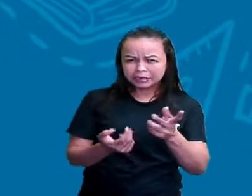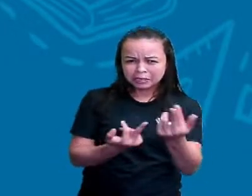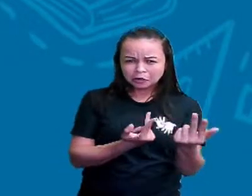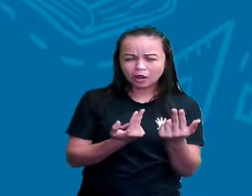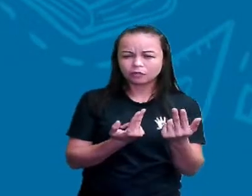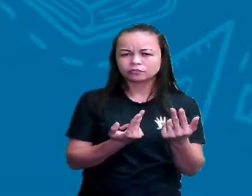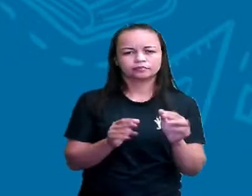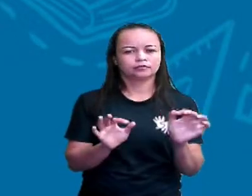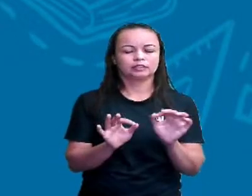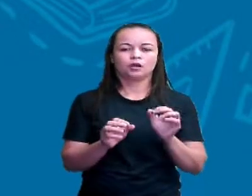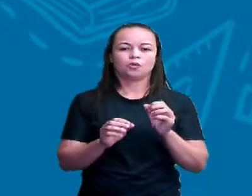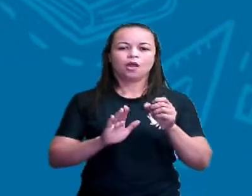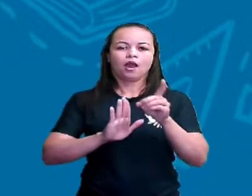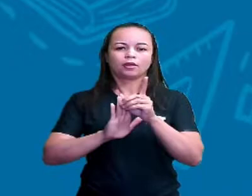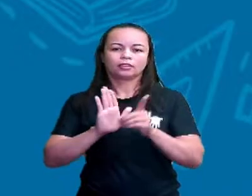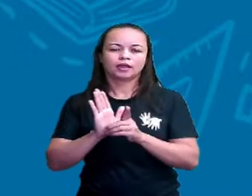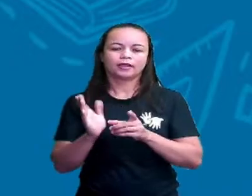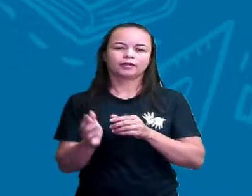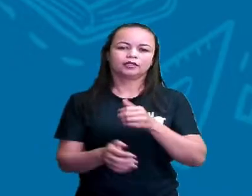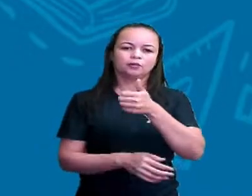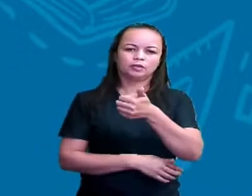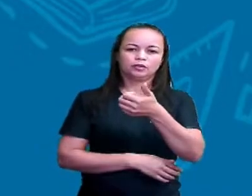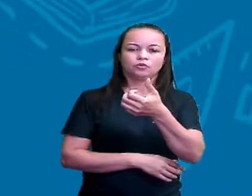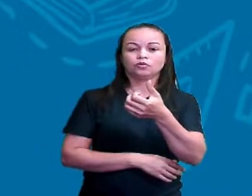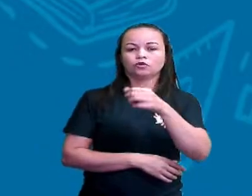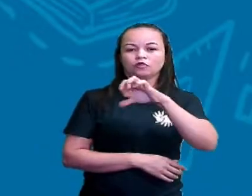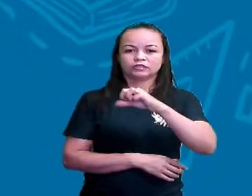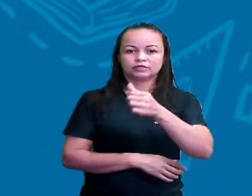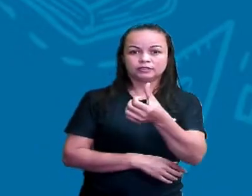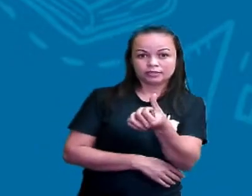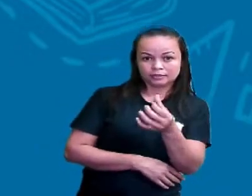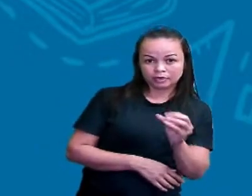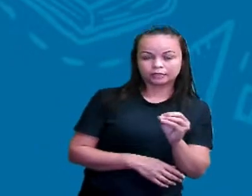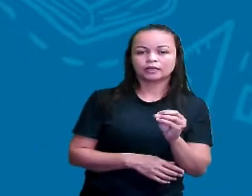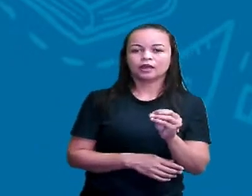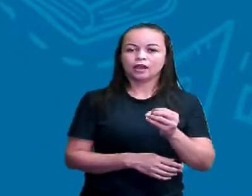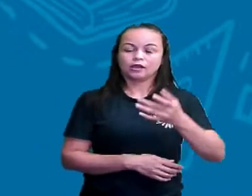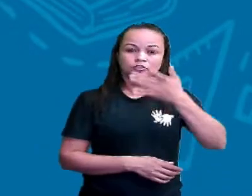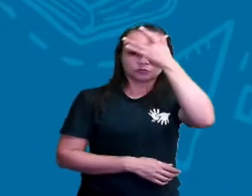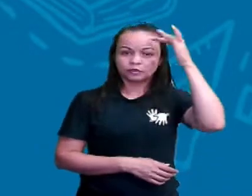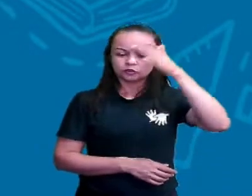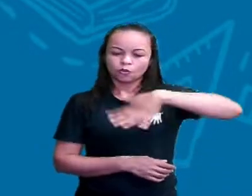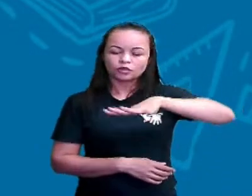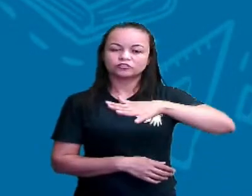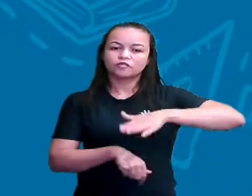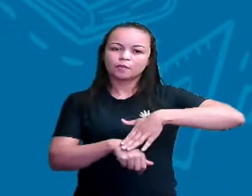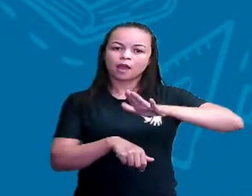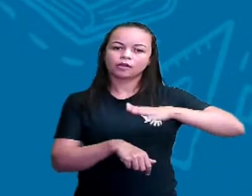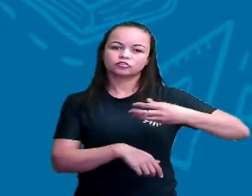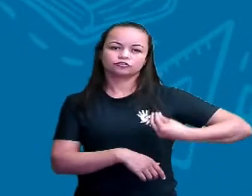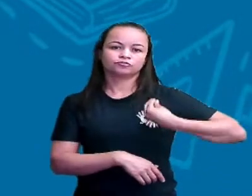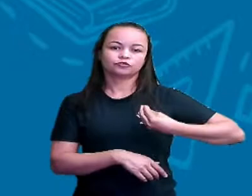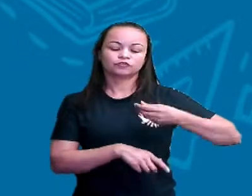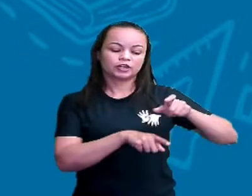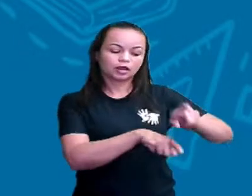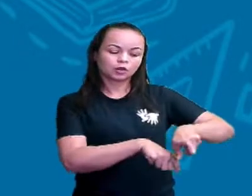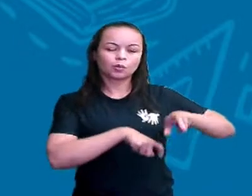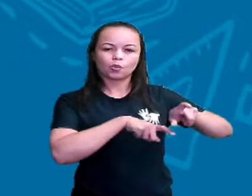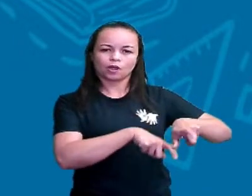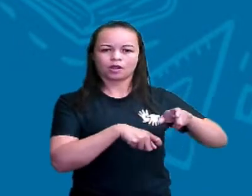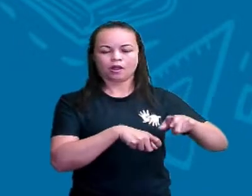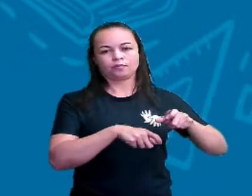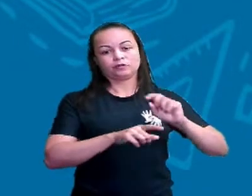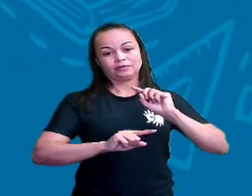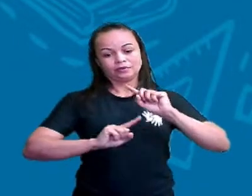década de 1960, a população ela vivia em áreas rurais, no campo, mas com o avanço, né, com o processo